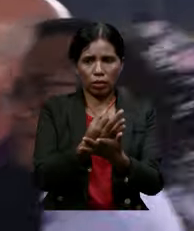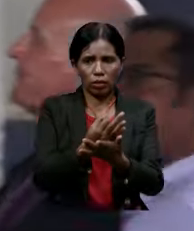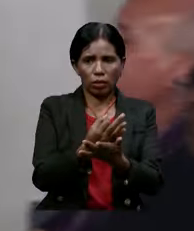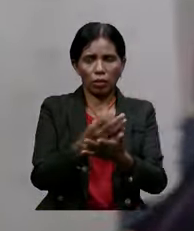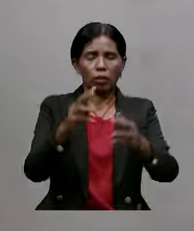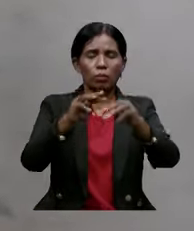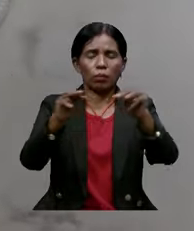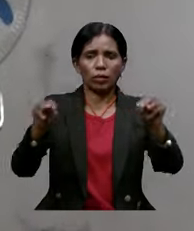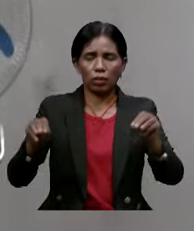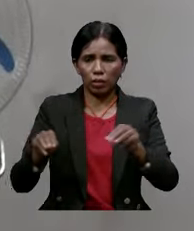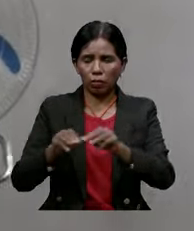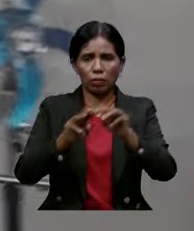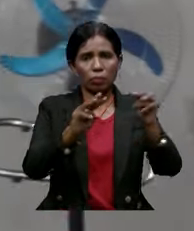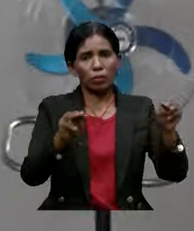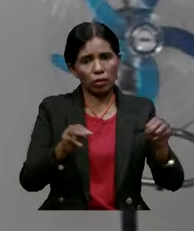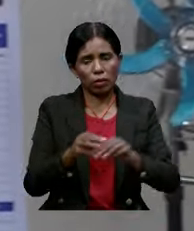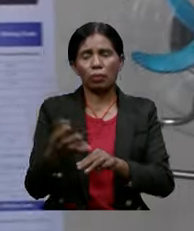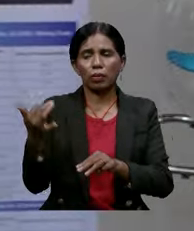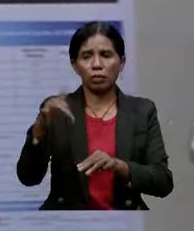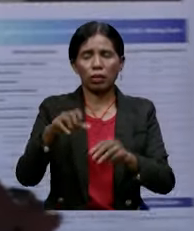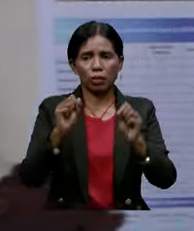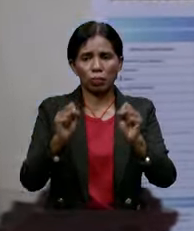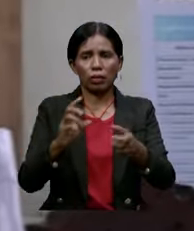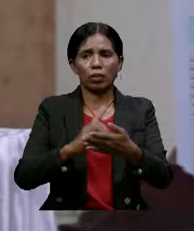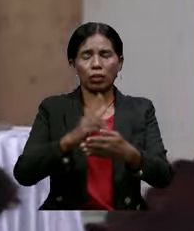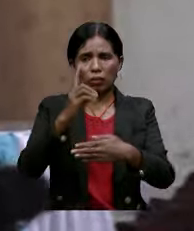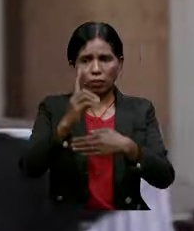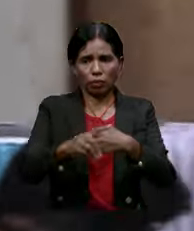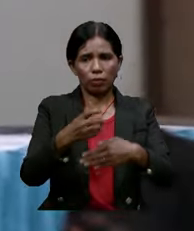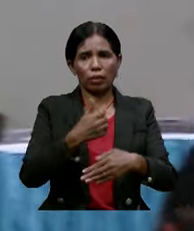município sida, por bem desenvolver.